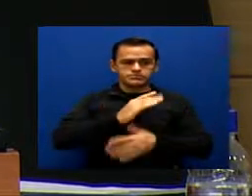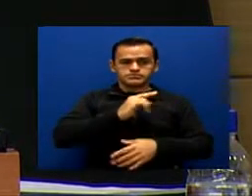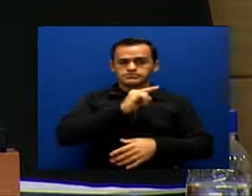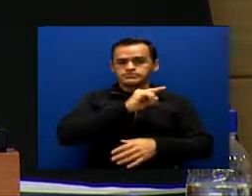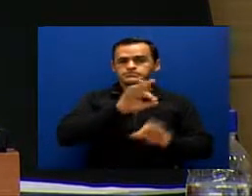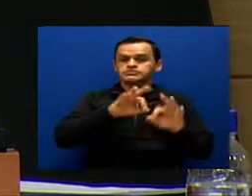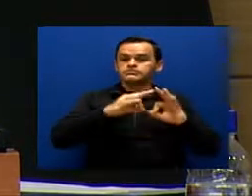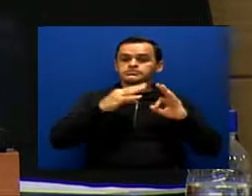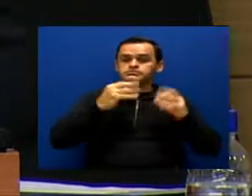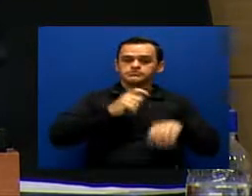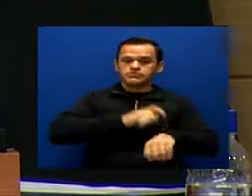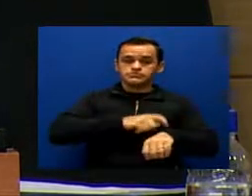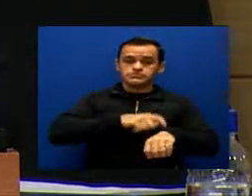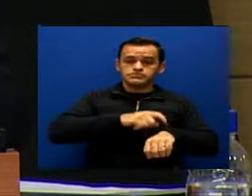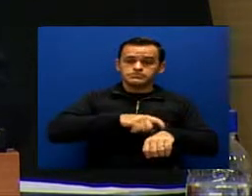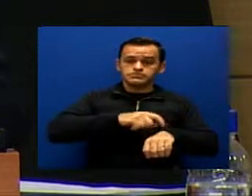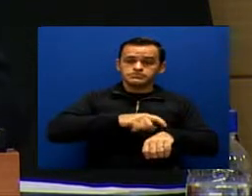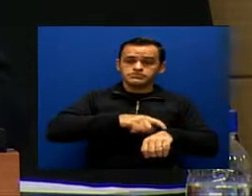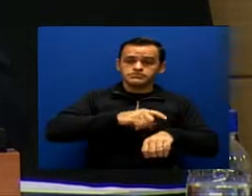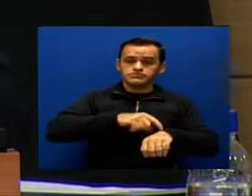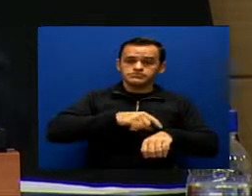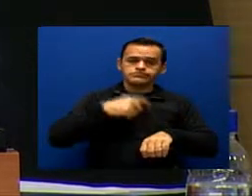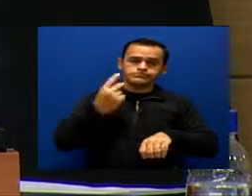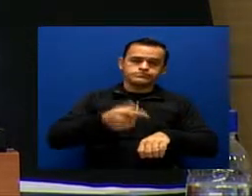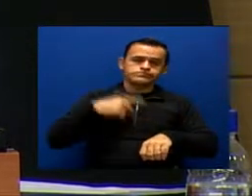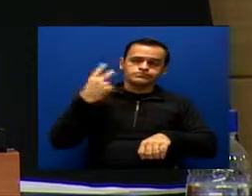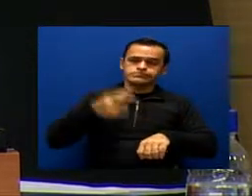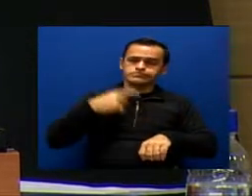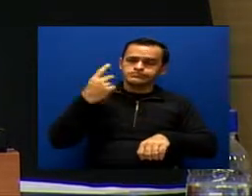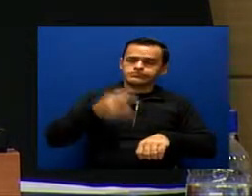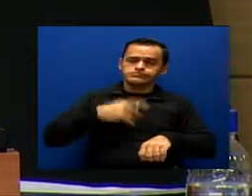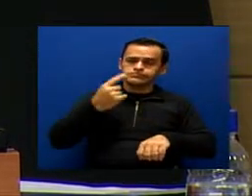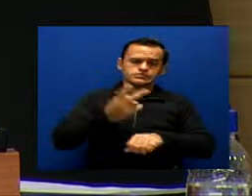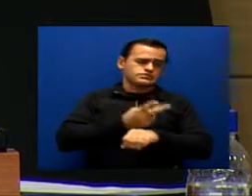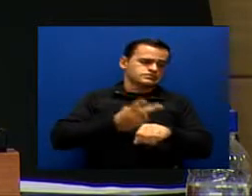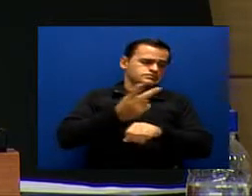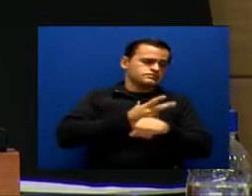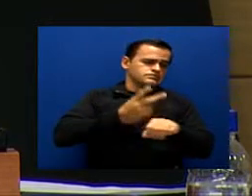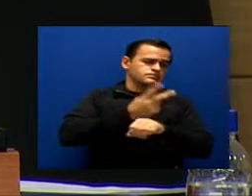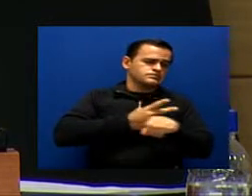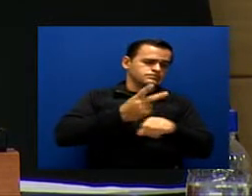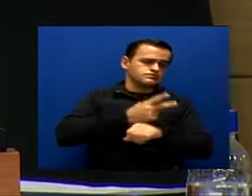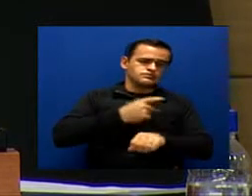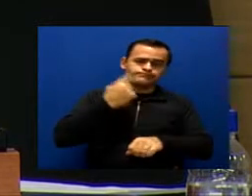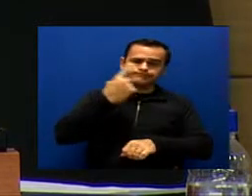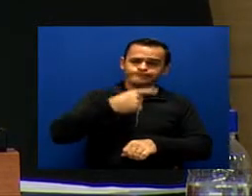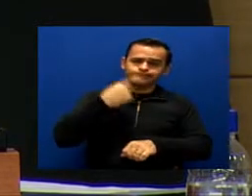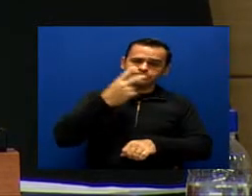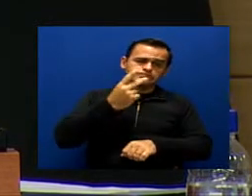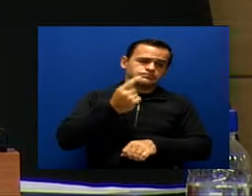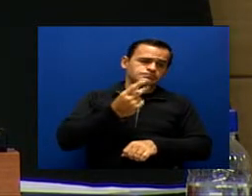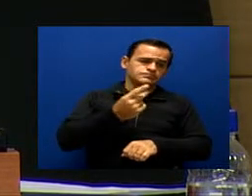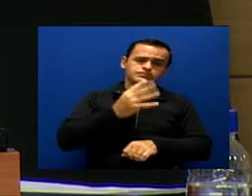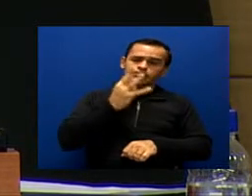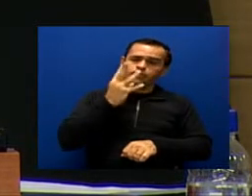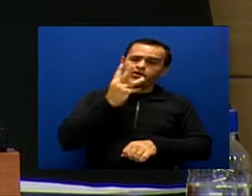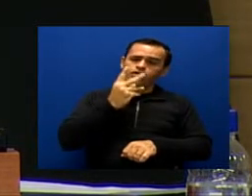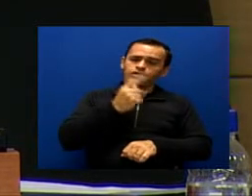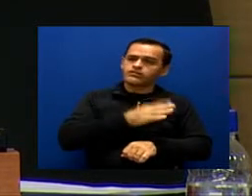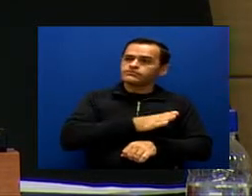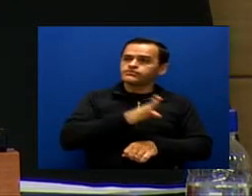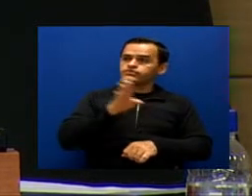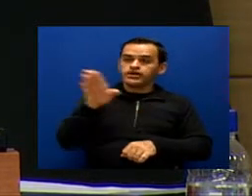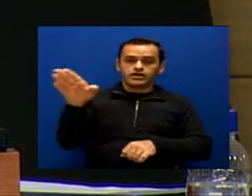família busca levantar esses documentos, vereador Silvano, ela chega até o serviço funerário, vereador Silvano